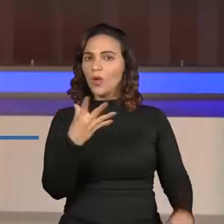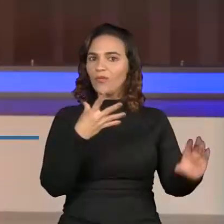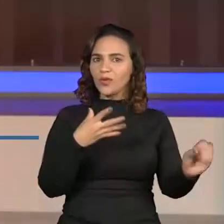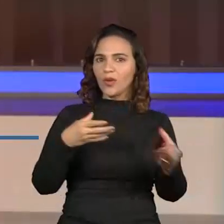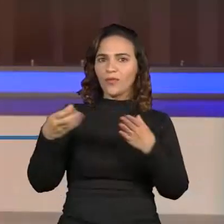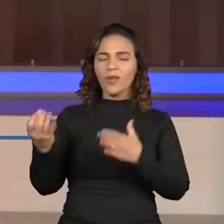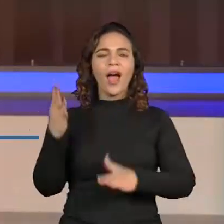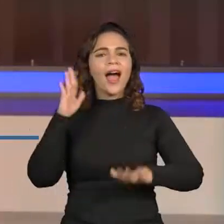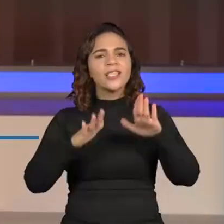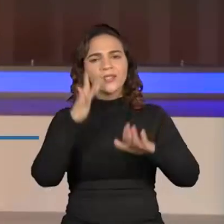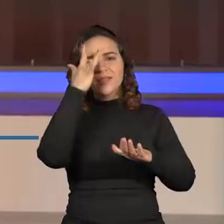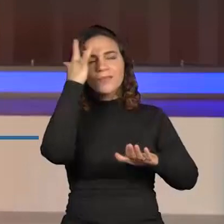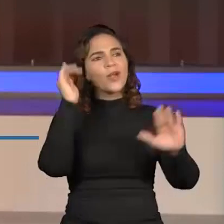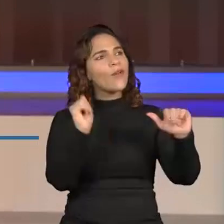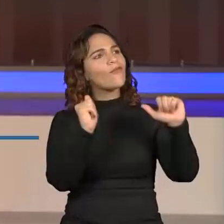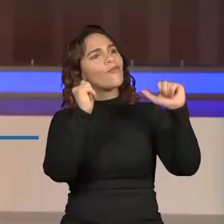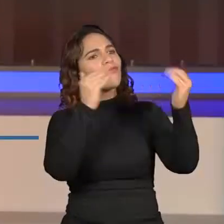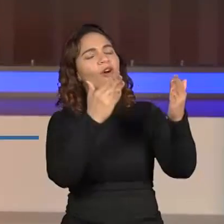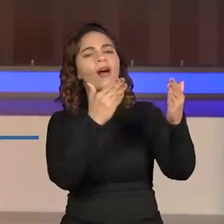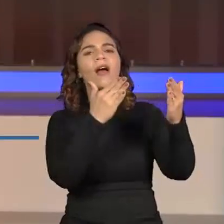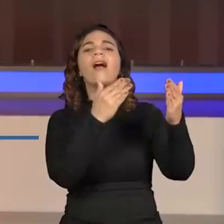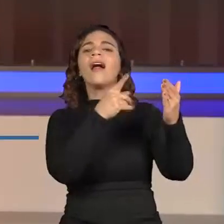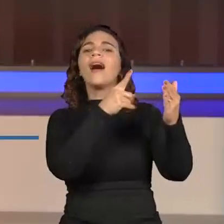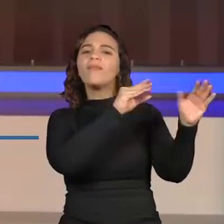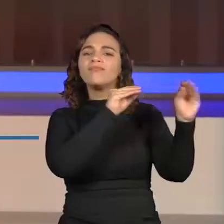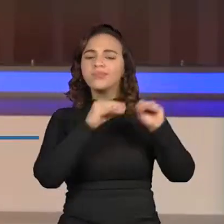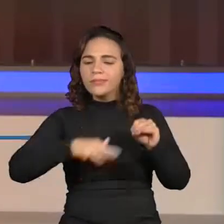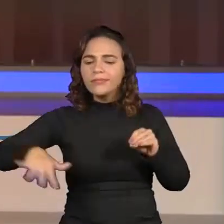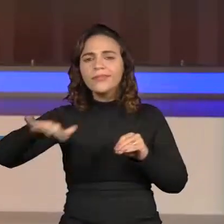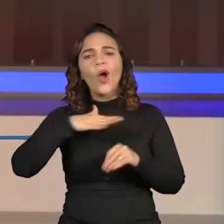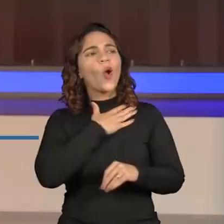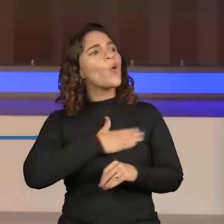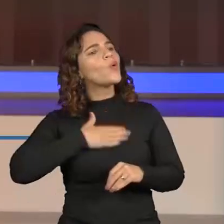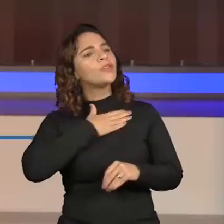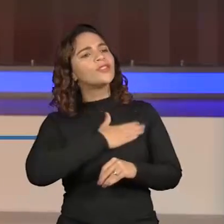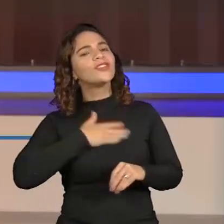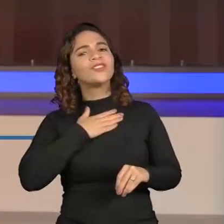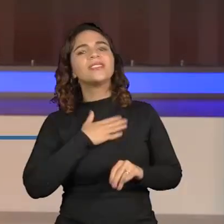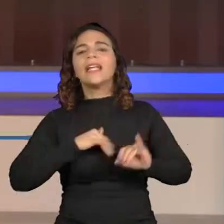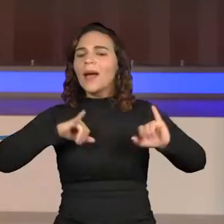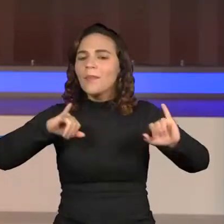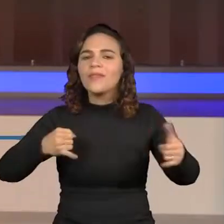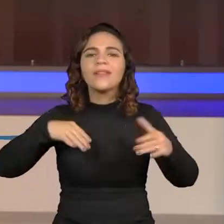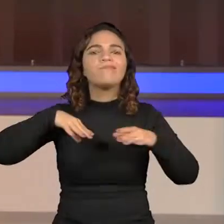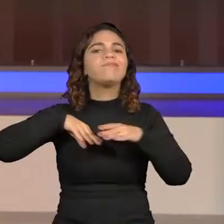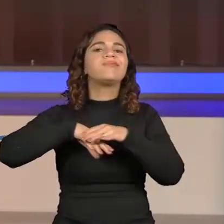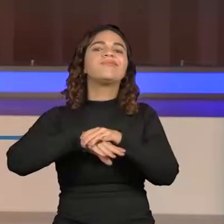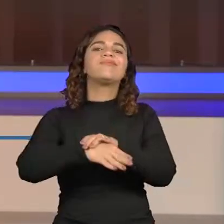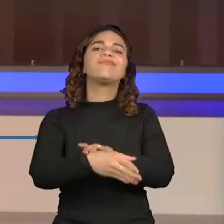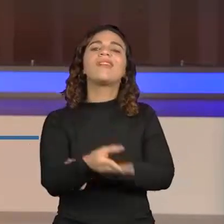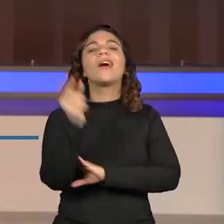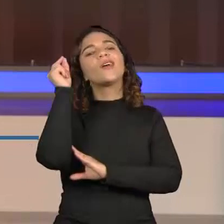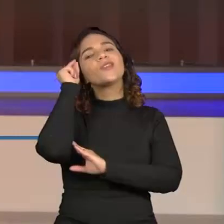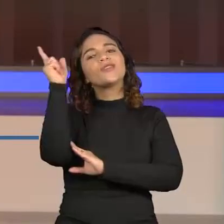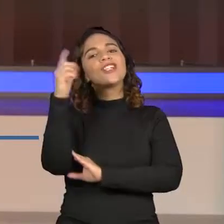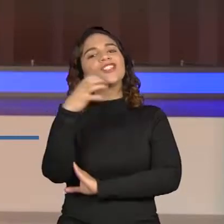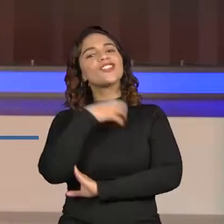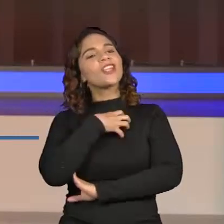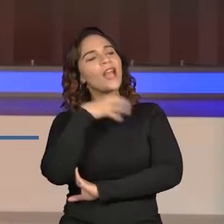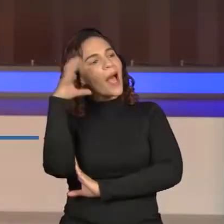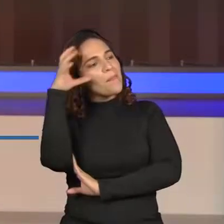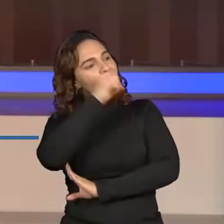tão bem, as pessoas daquela região gostam tanto, que acabam adotando aquilo na sua cultura, do jeitinho que